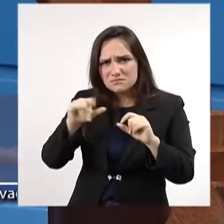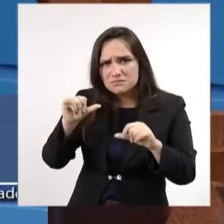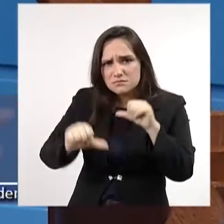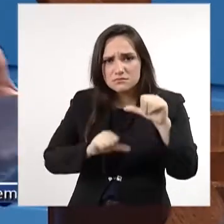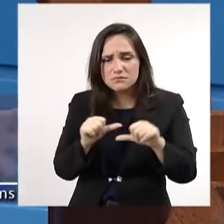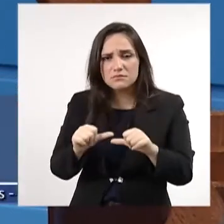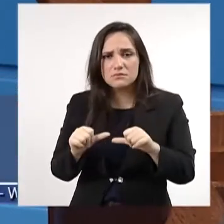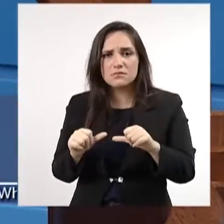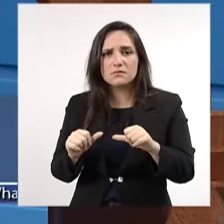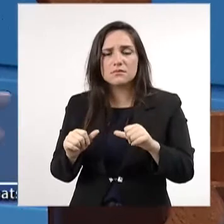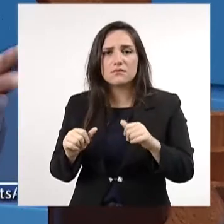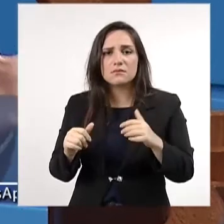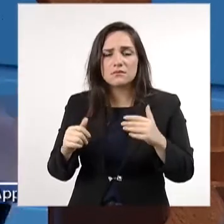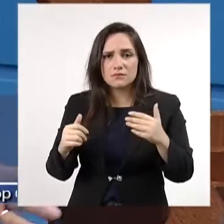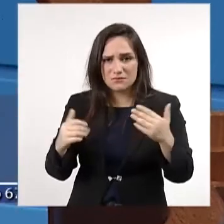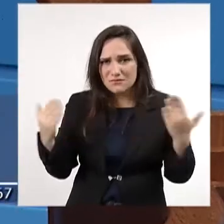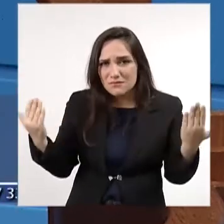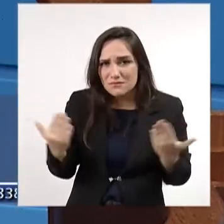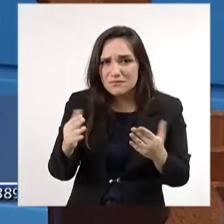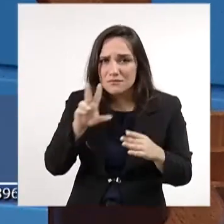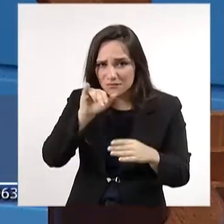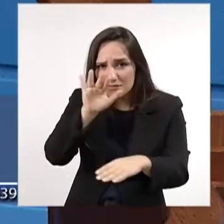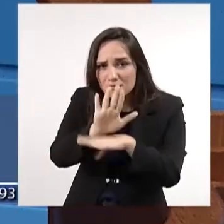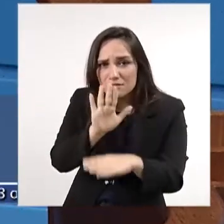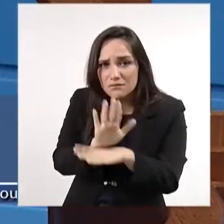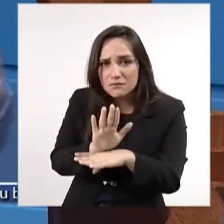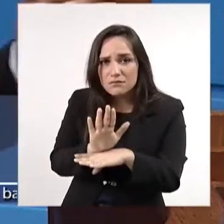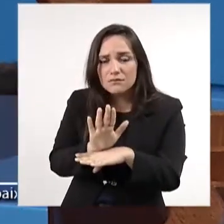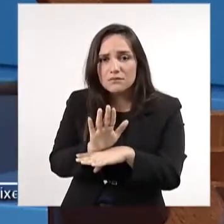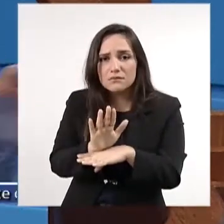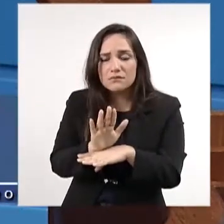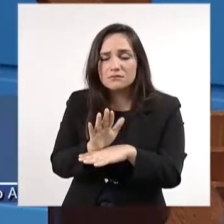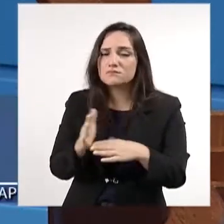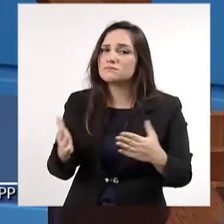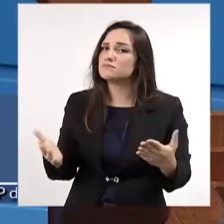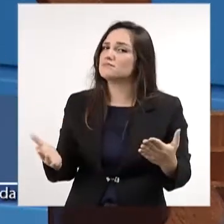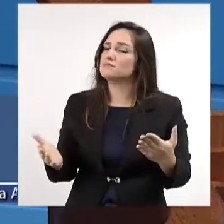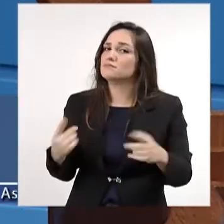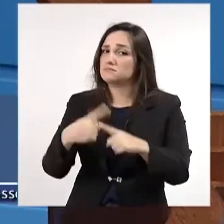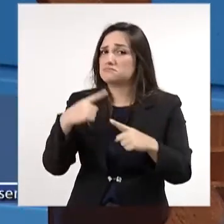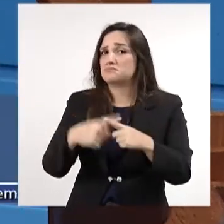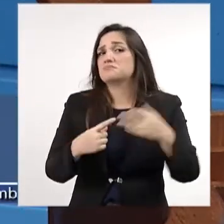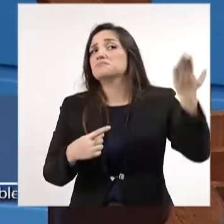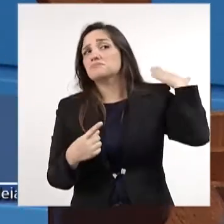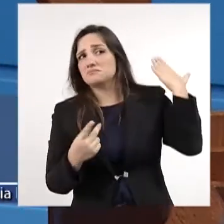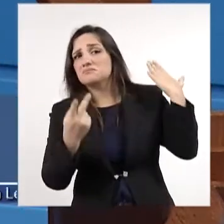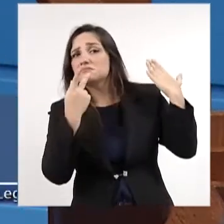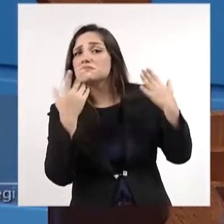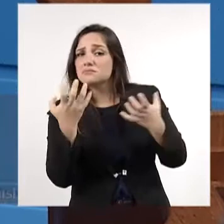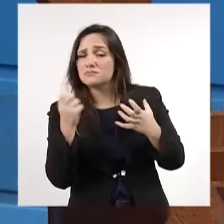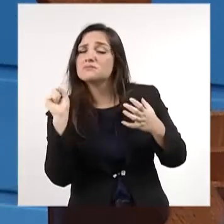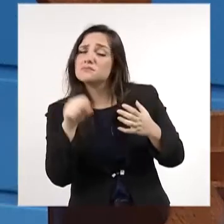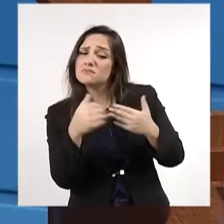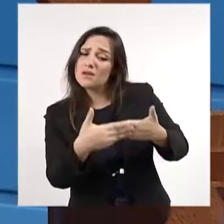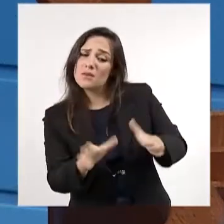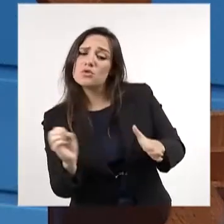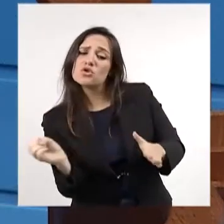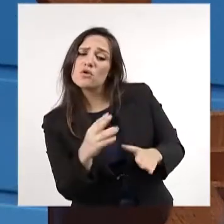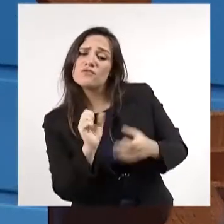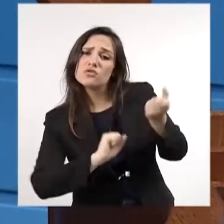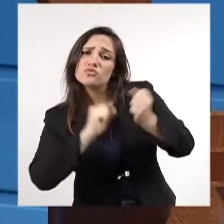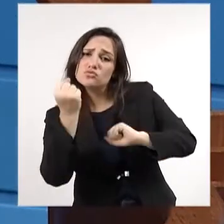De início, a intenção seria fazer com que, em virtude, nós temos várias usinas aqui no Mato Grosso do Sul de